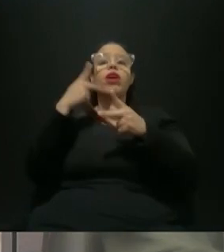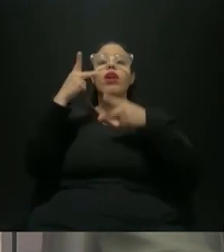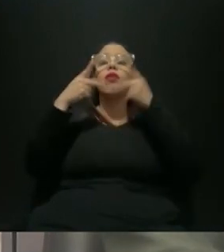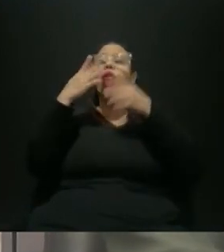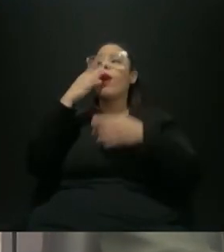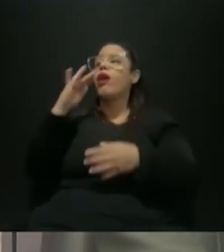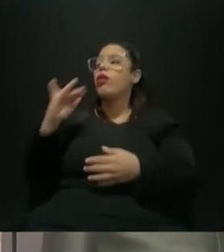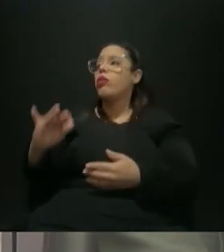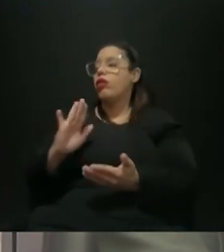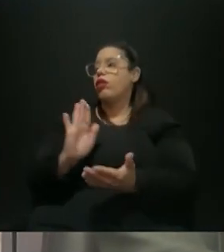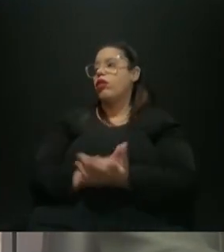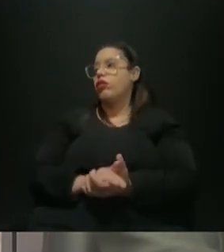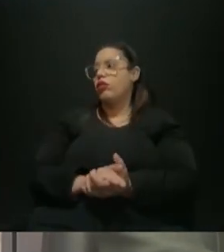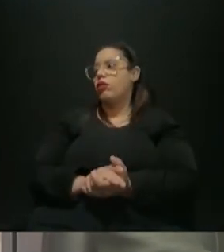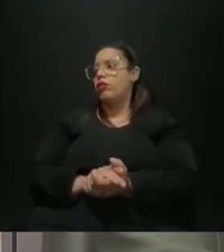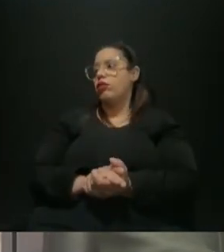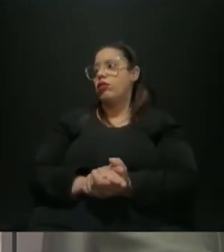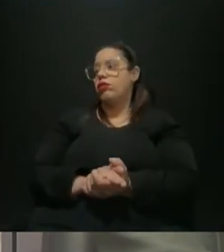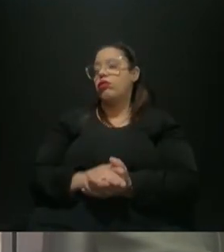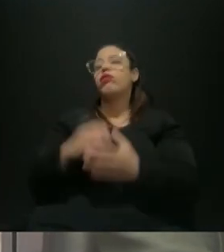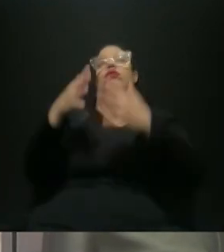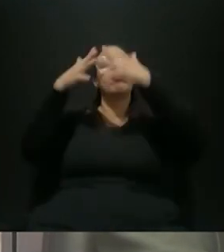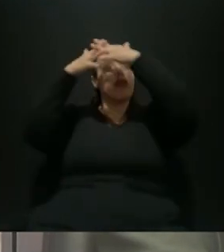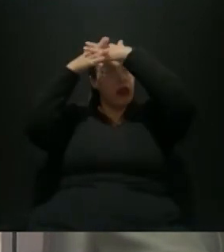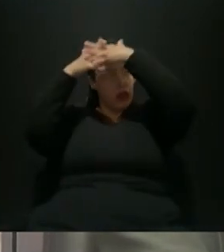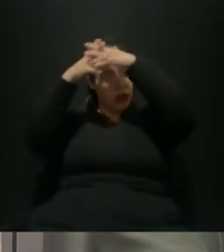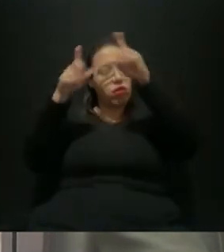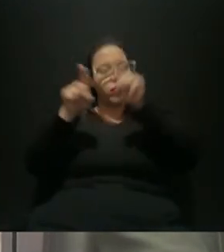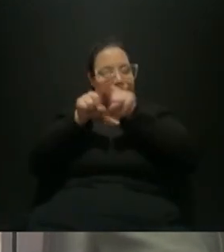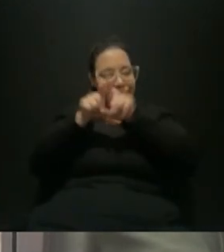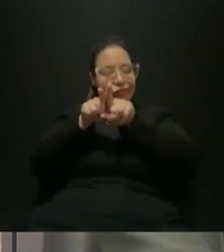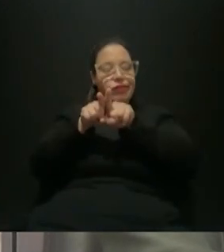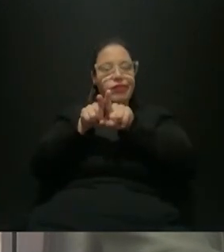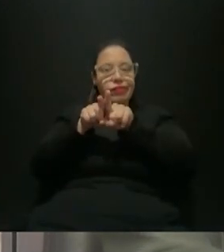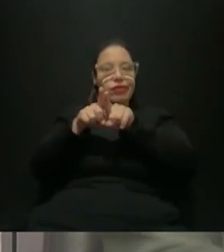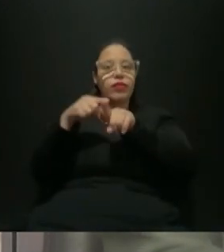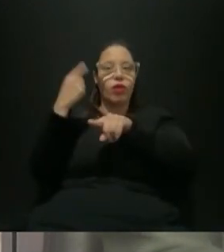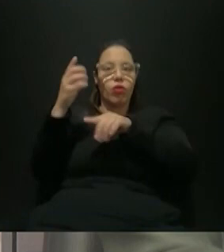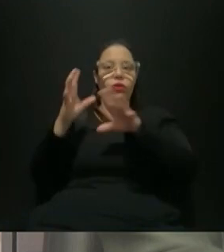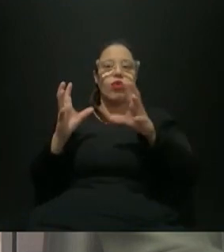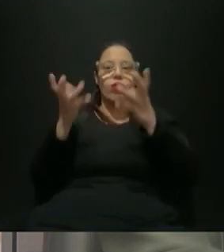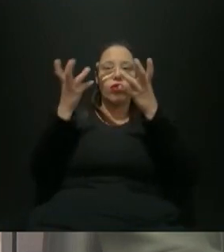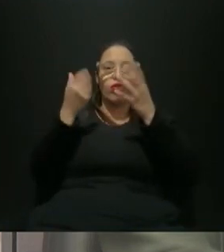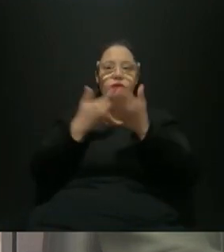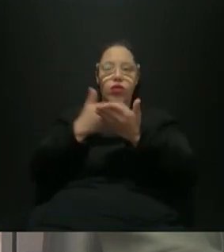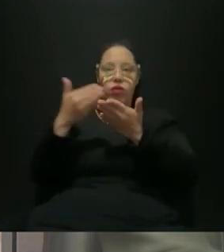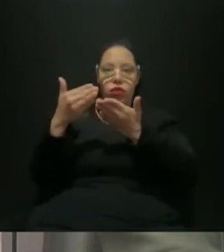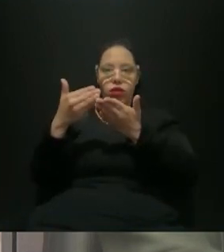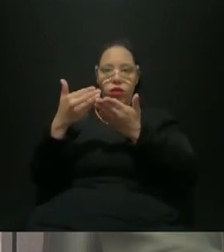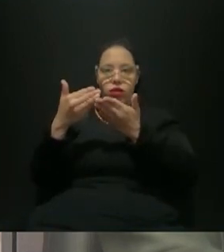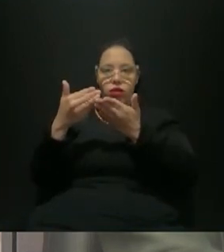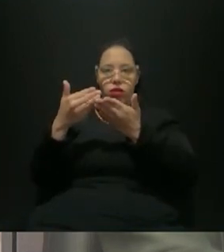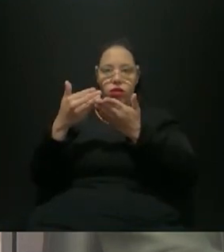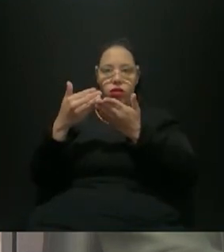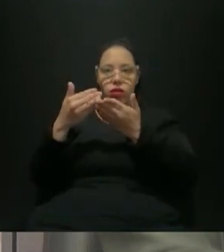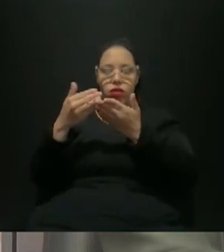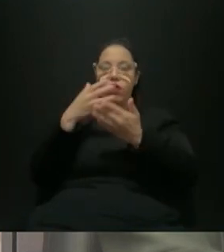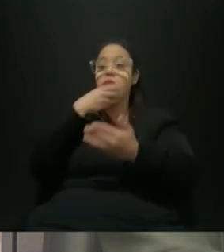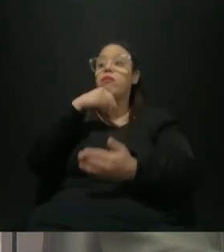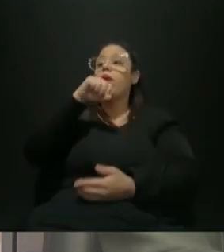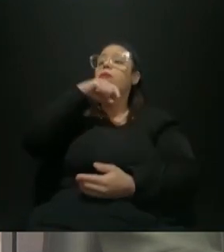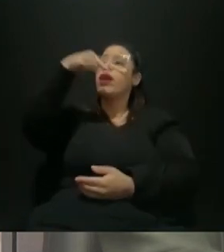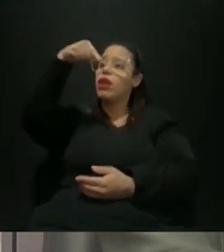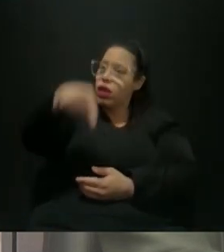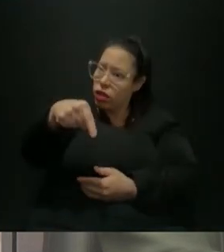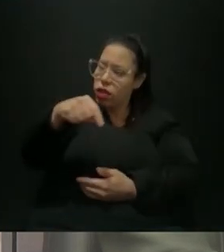Então traz essa reflexão. Sim. E tem uma outra campanha que a gente lançou agora, que é o Papai Tá Aqui, que fala sobre a questão